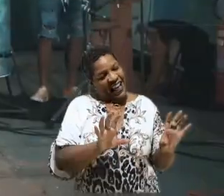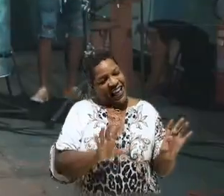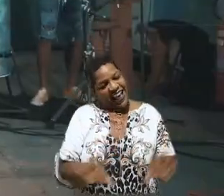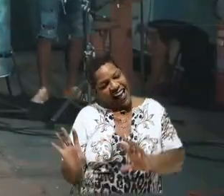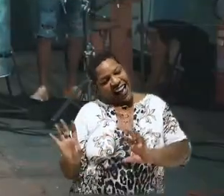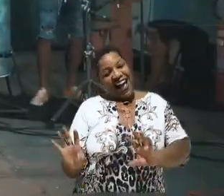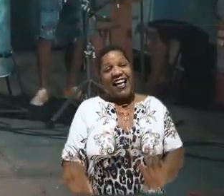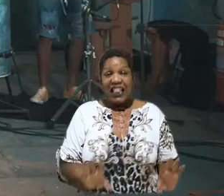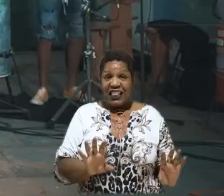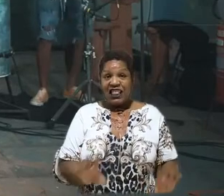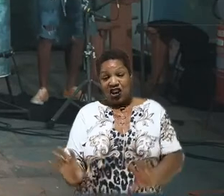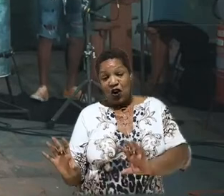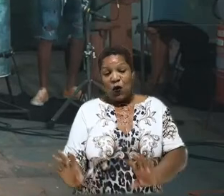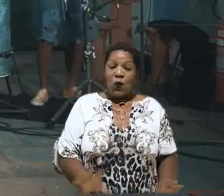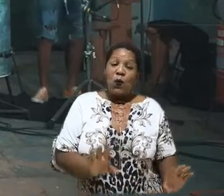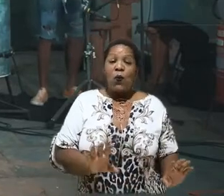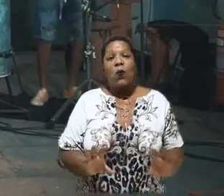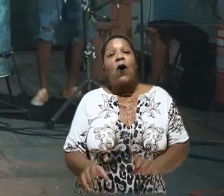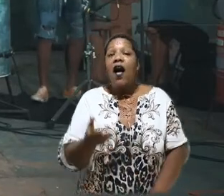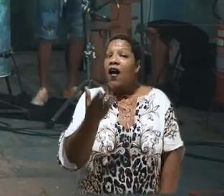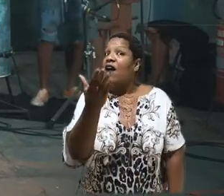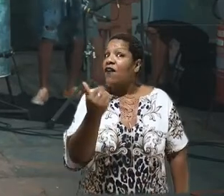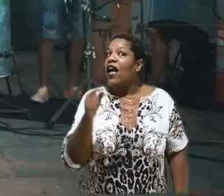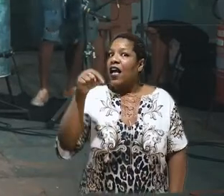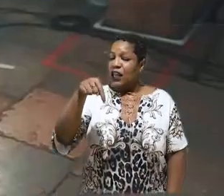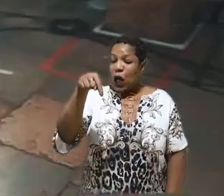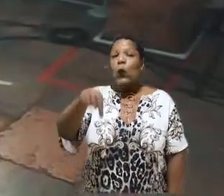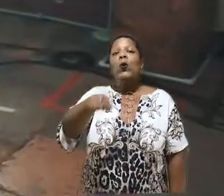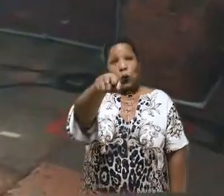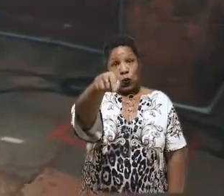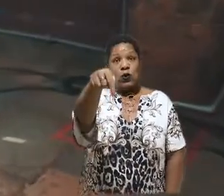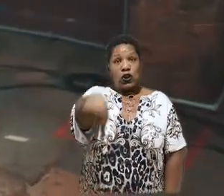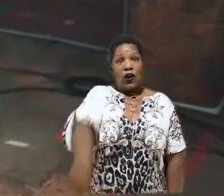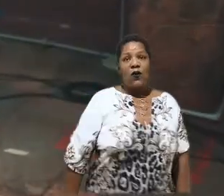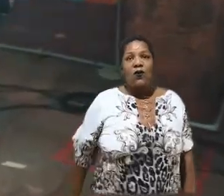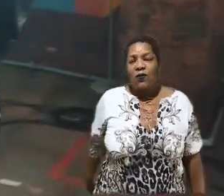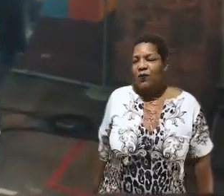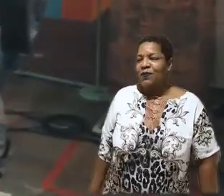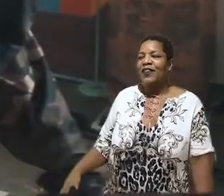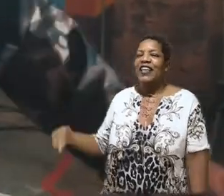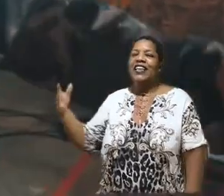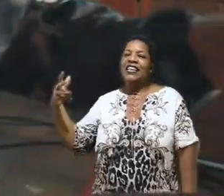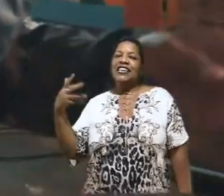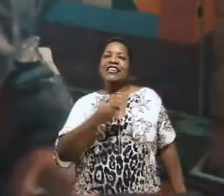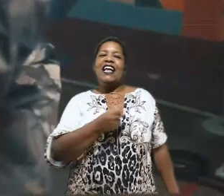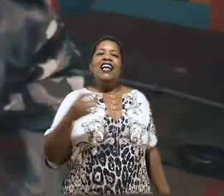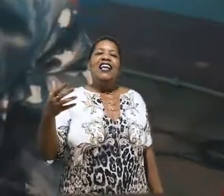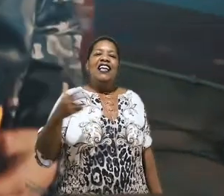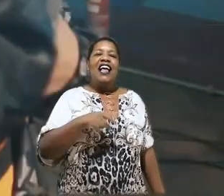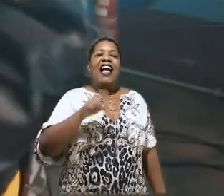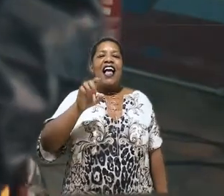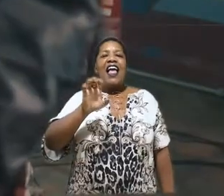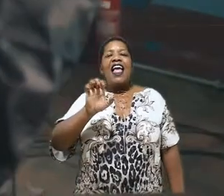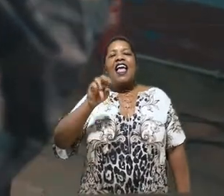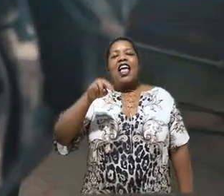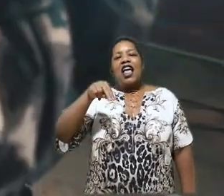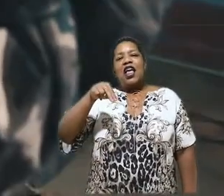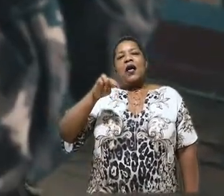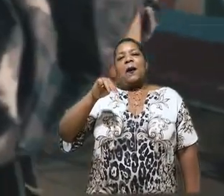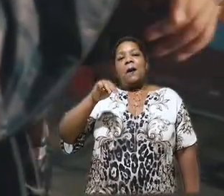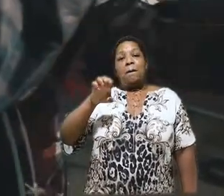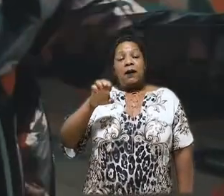Tô brincando com ele é E aí Olá aqui quem fala M